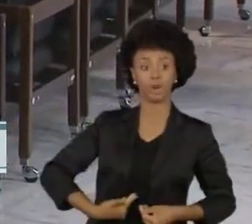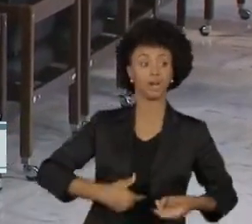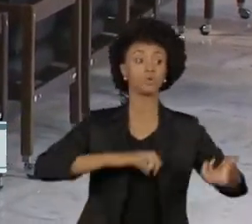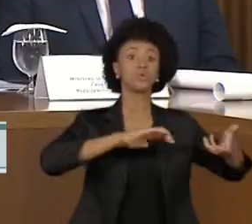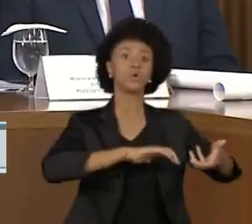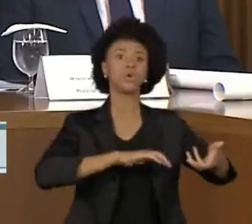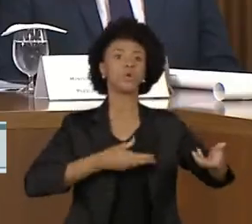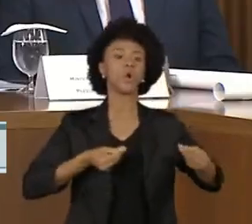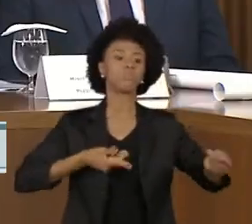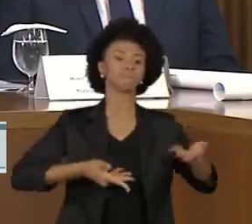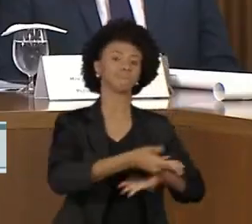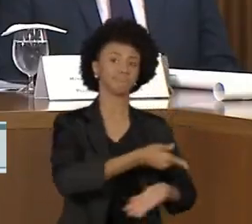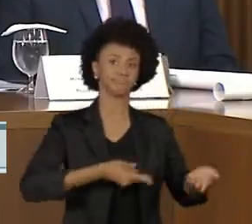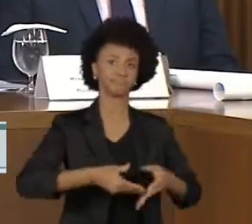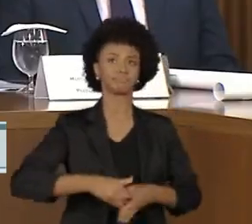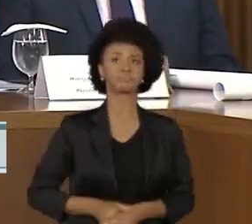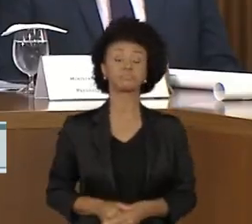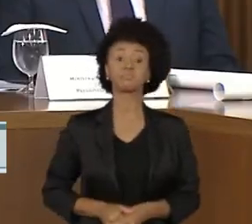congresso nacional